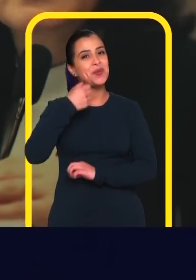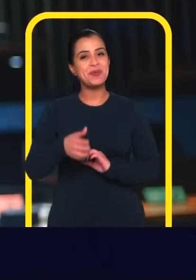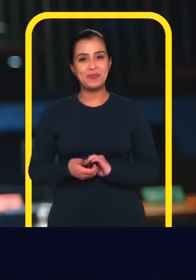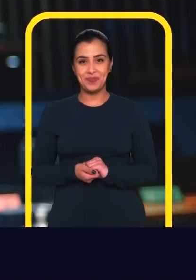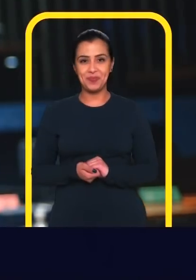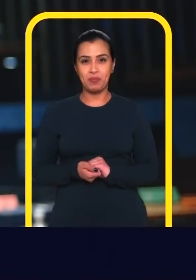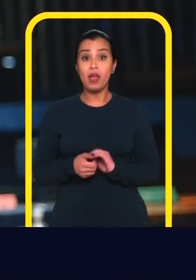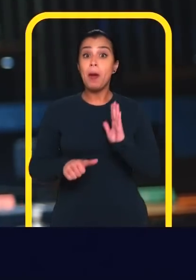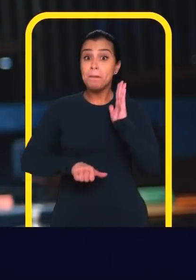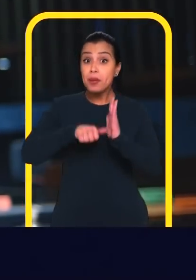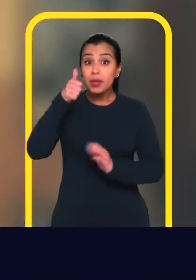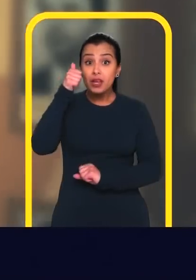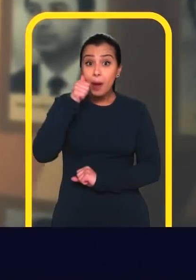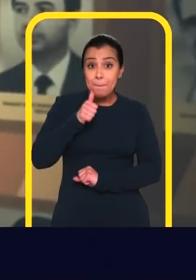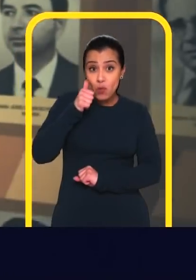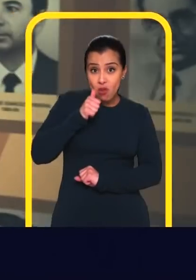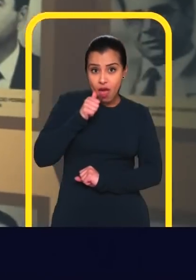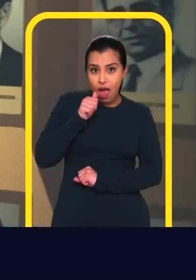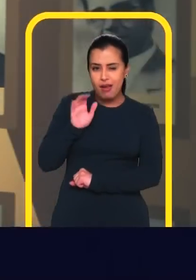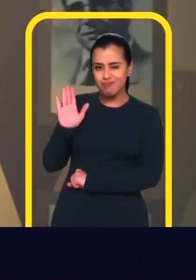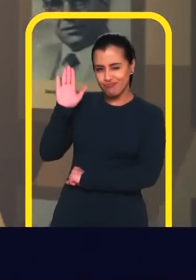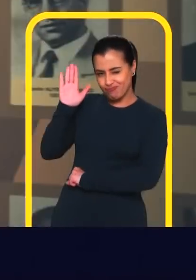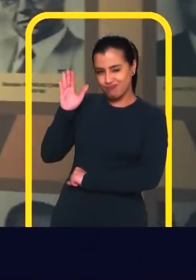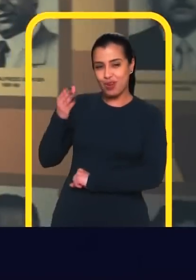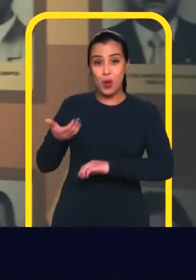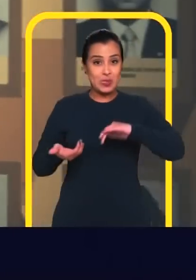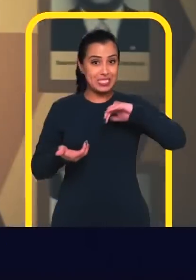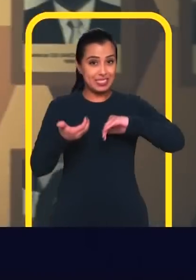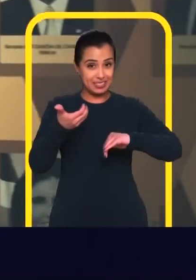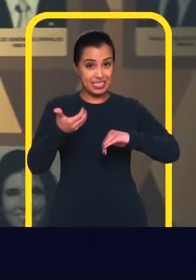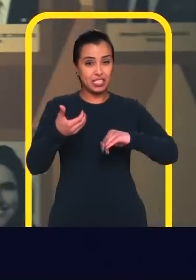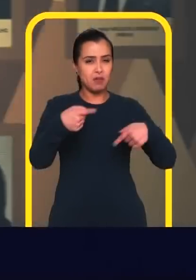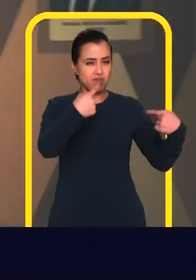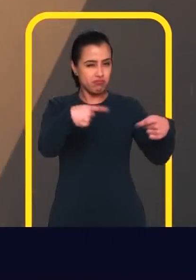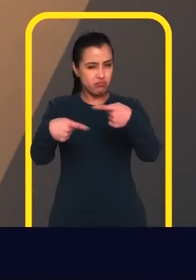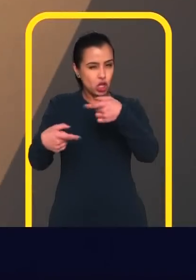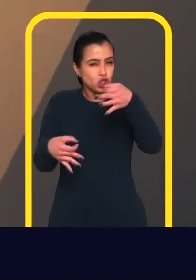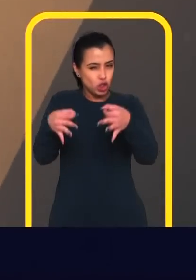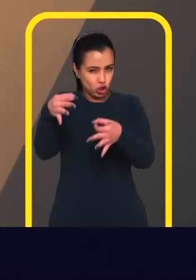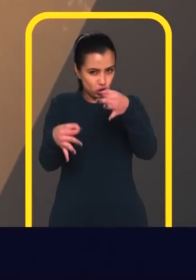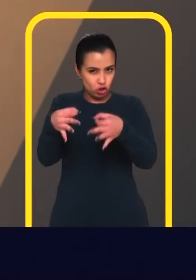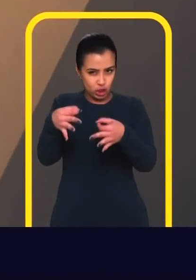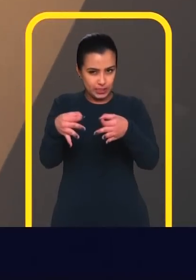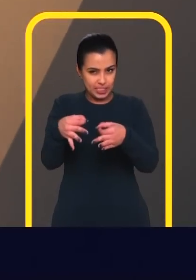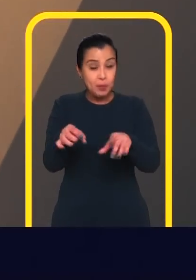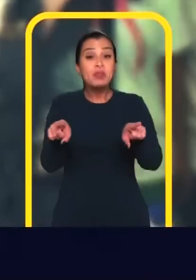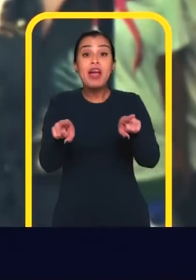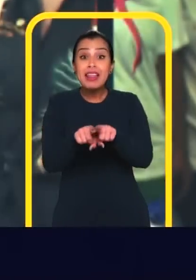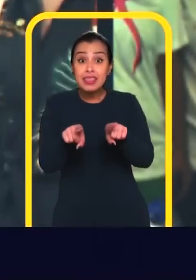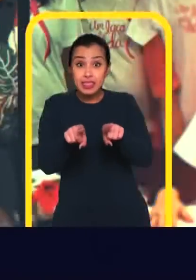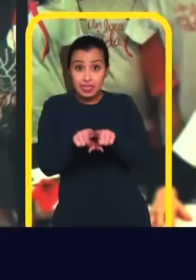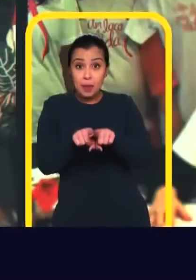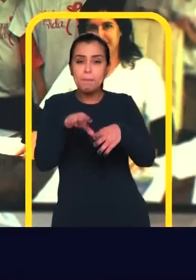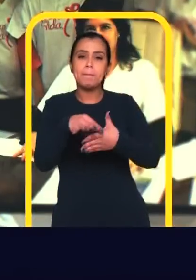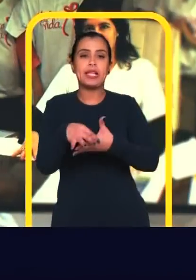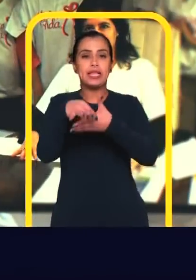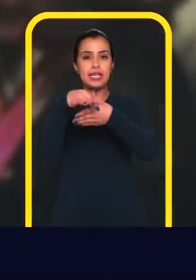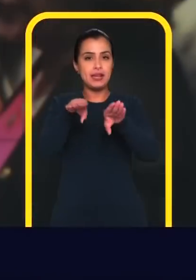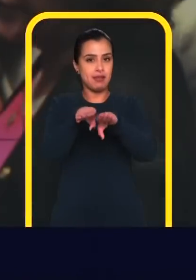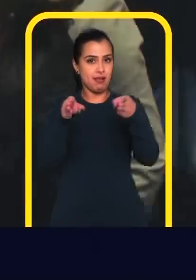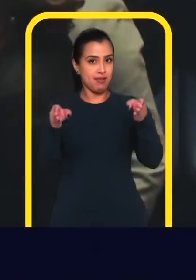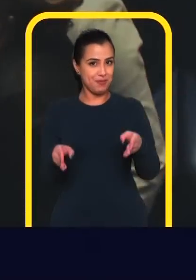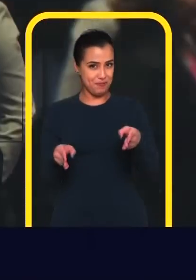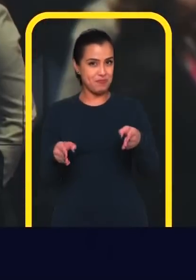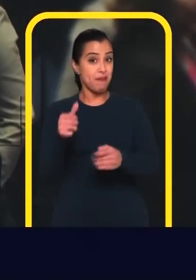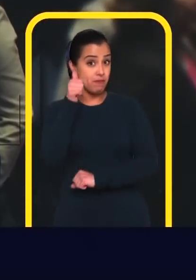república Fui a primeira mulher a presidir a comissão mais importante do Congresso Nacional Que é a Comissão de Constituição e Justiça Fui líder da